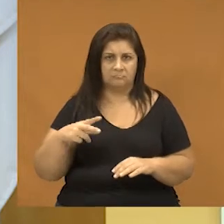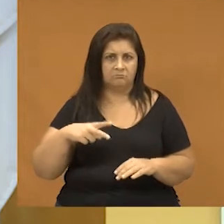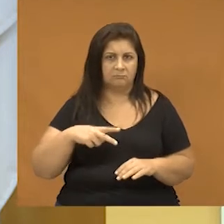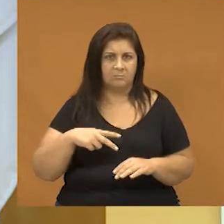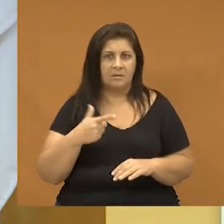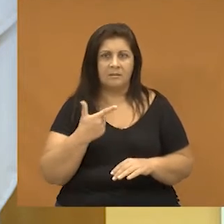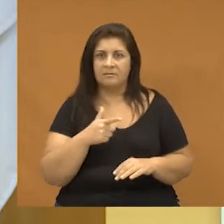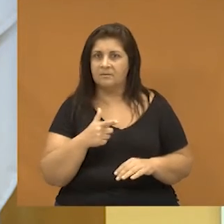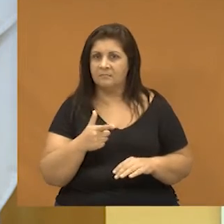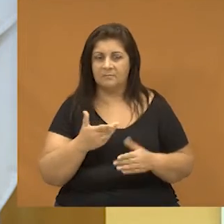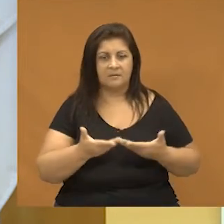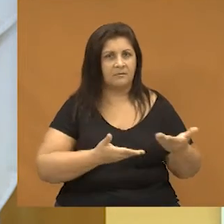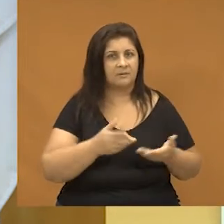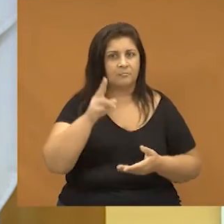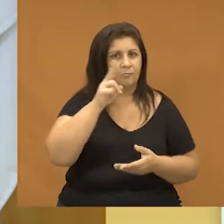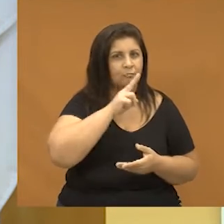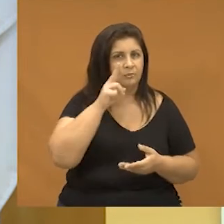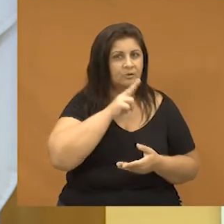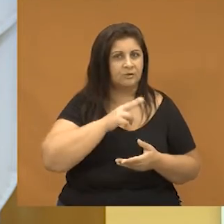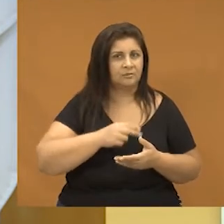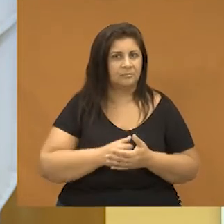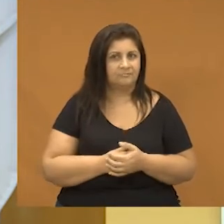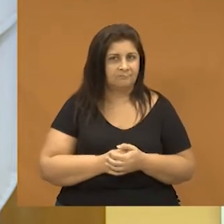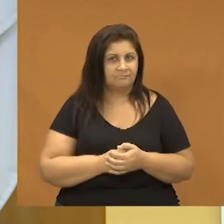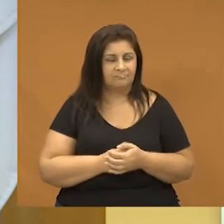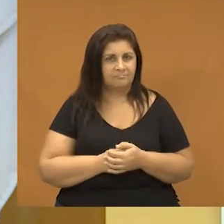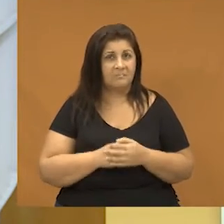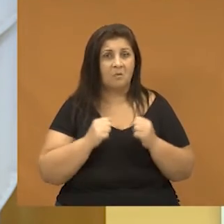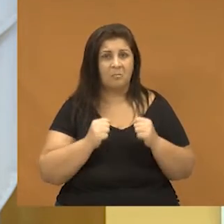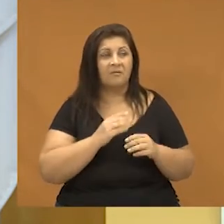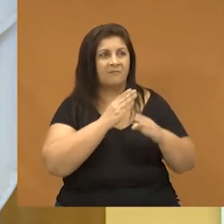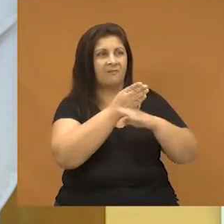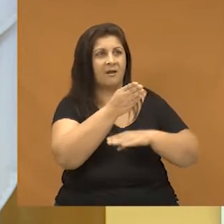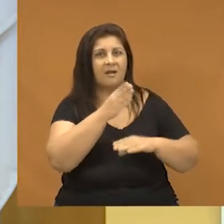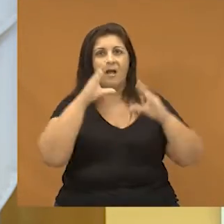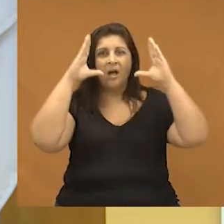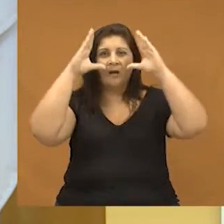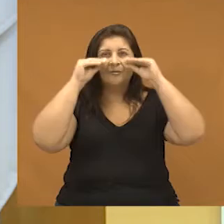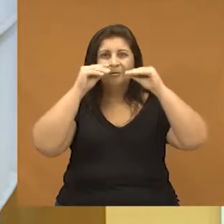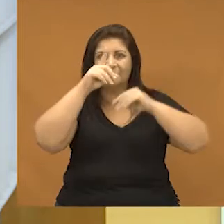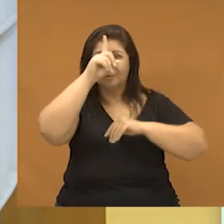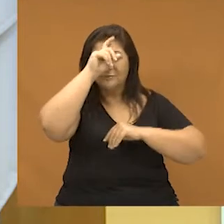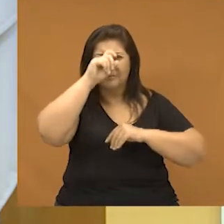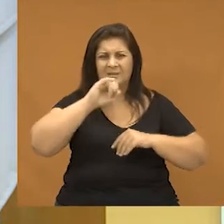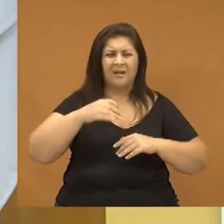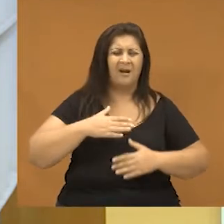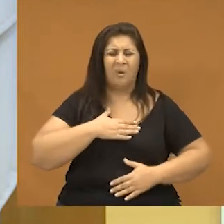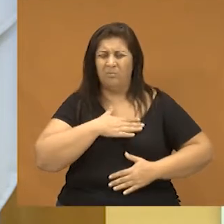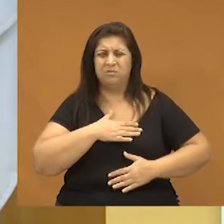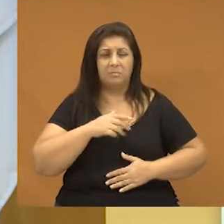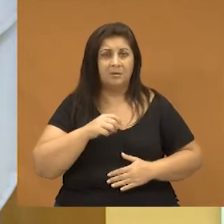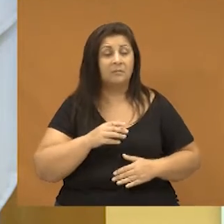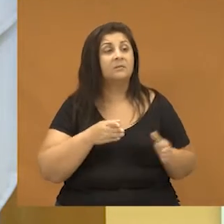um atendimento de urgência e emergência. Basta você ir à noite, por exemplo, nos hospitais, aí quando você está passando mal alguma coisa,